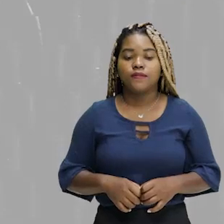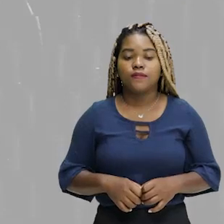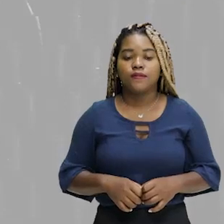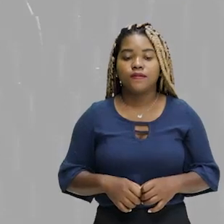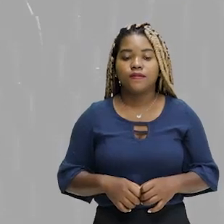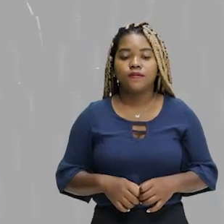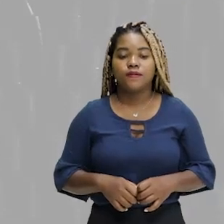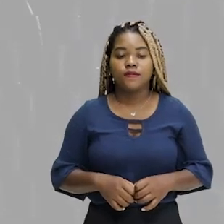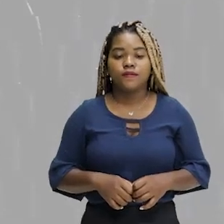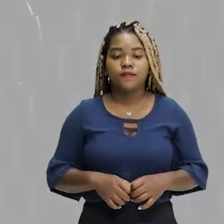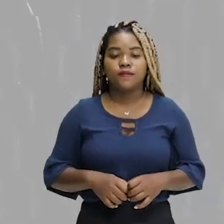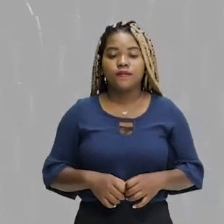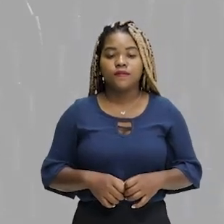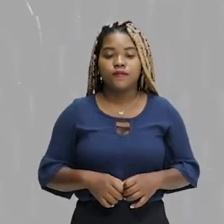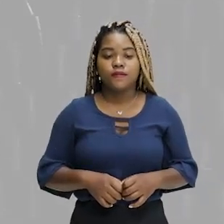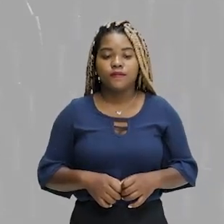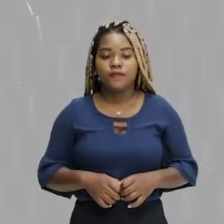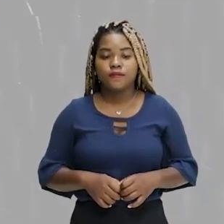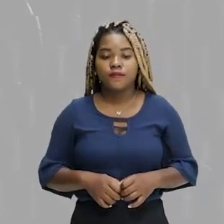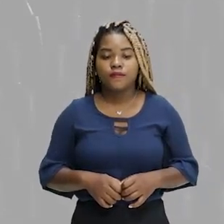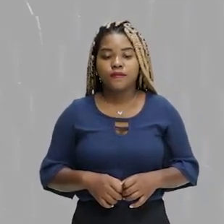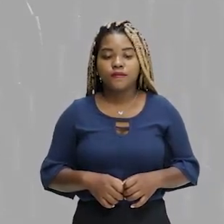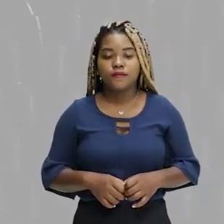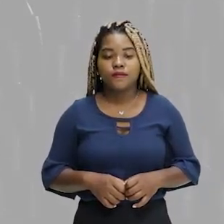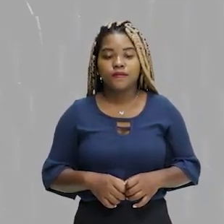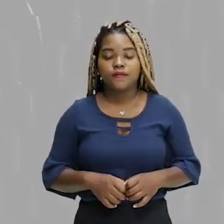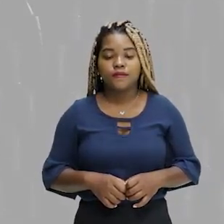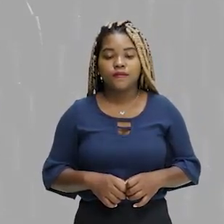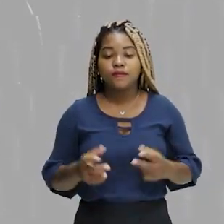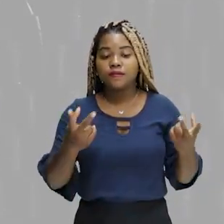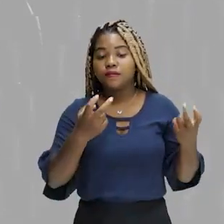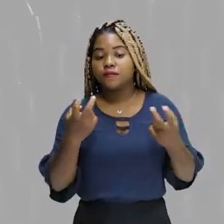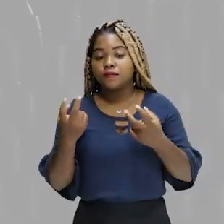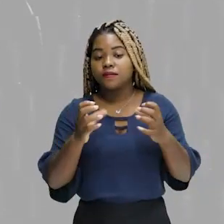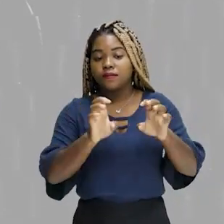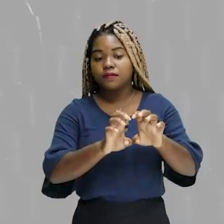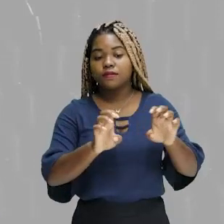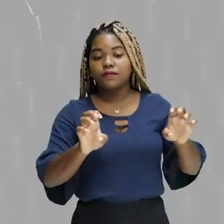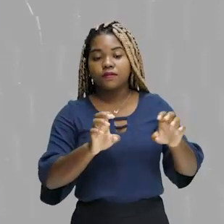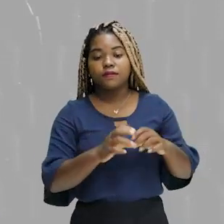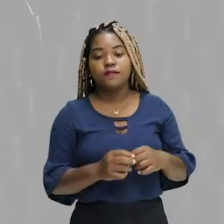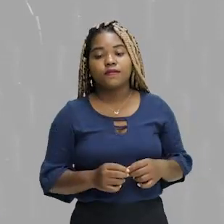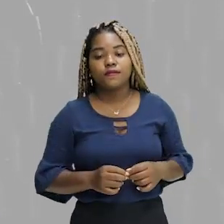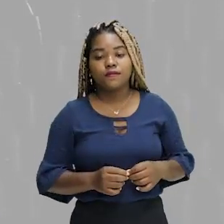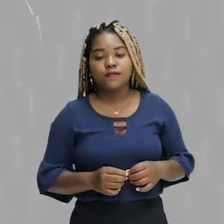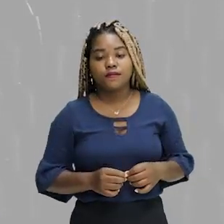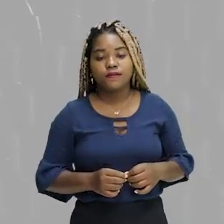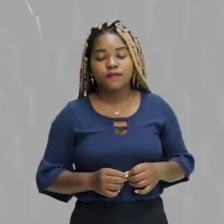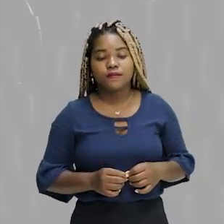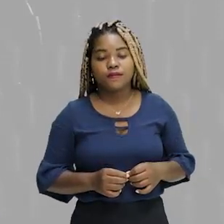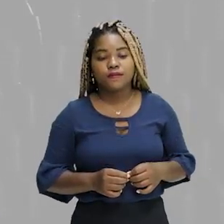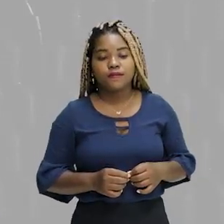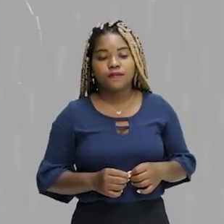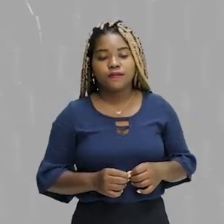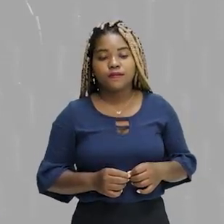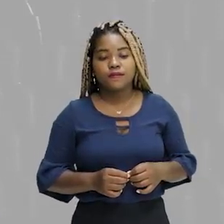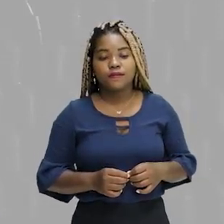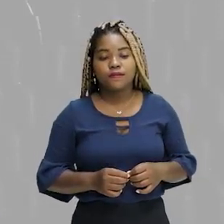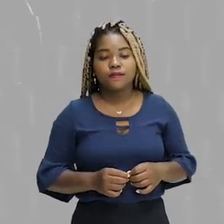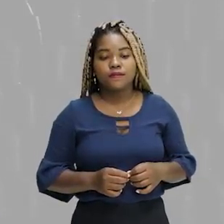beleza? Observando, turma, a equação problema, ó, eu tenho no lado o